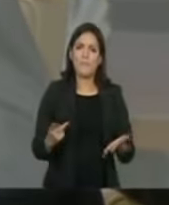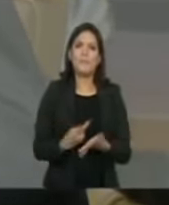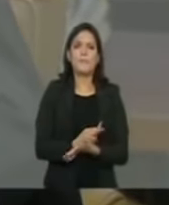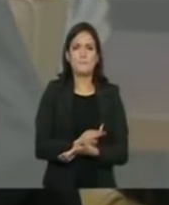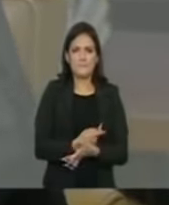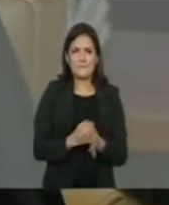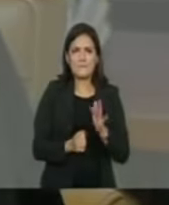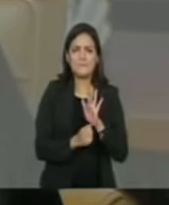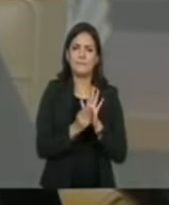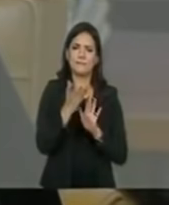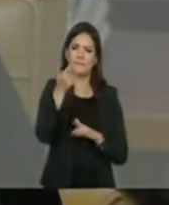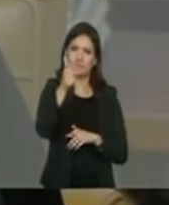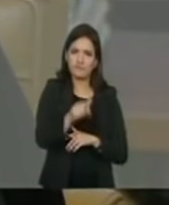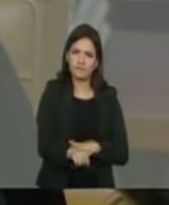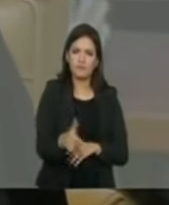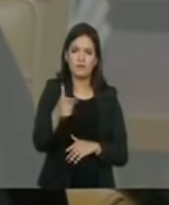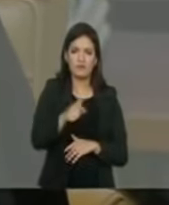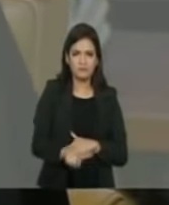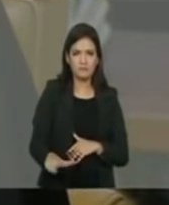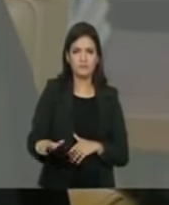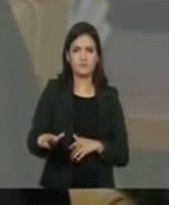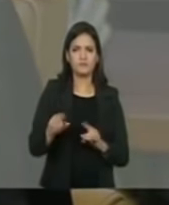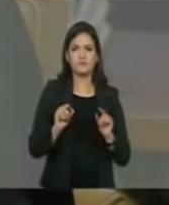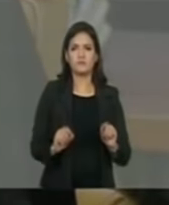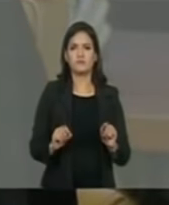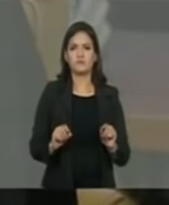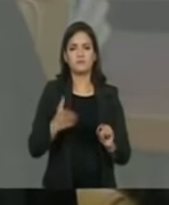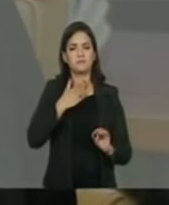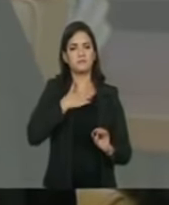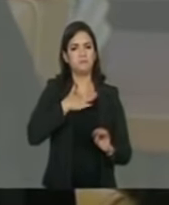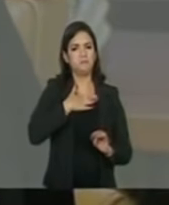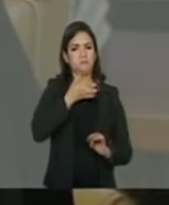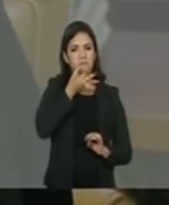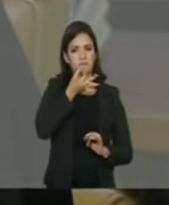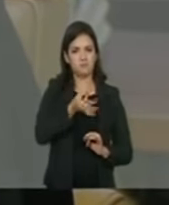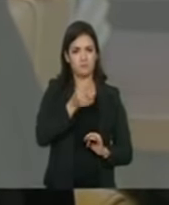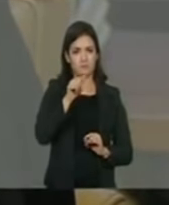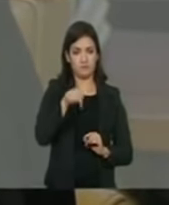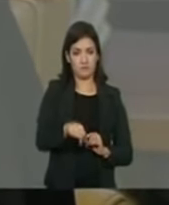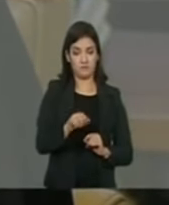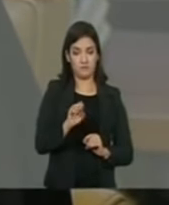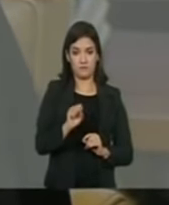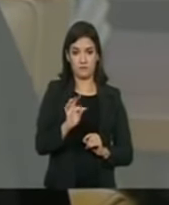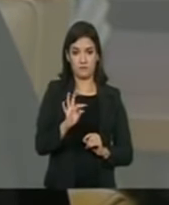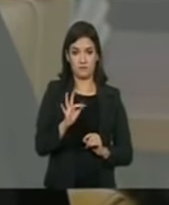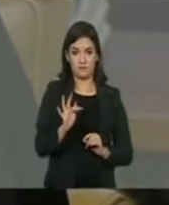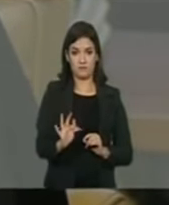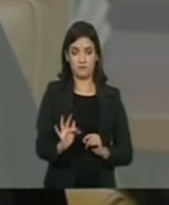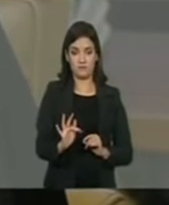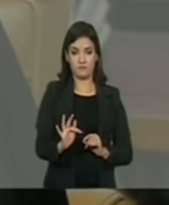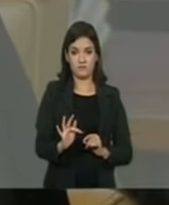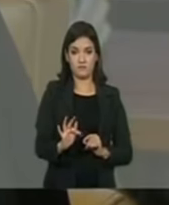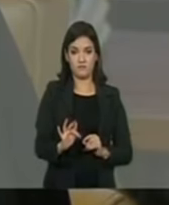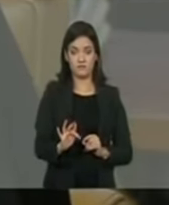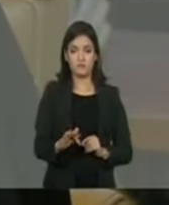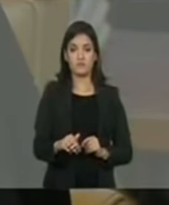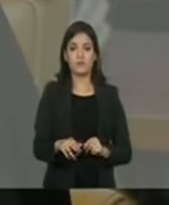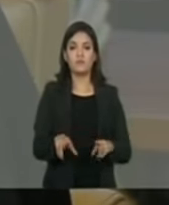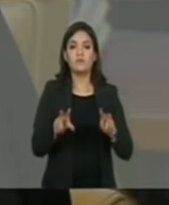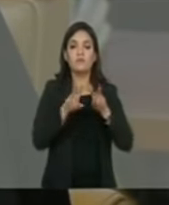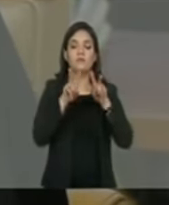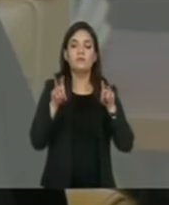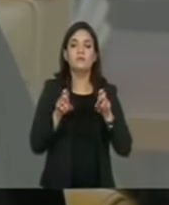inalterada disse o presidente a minha posição não supremo tribunal federal em torno da questão referente ao